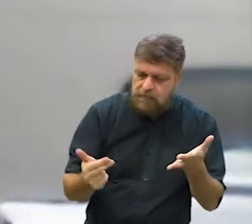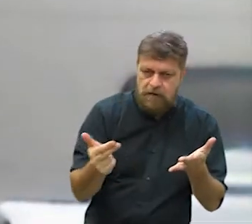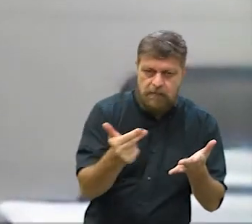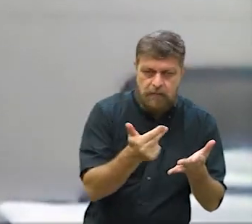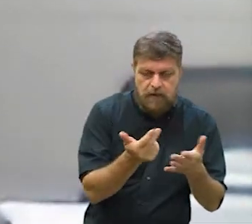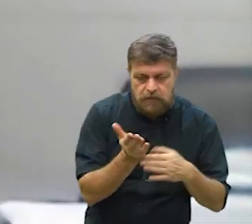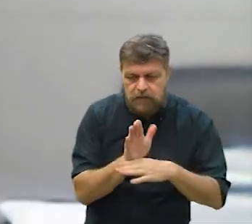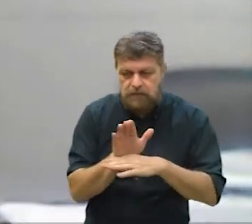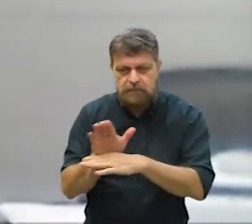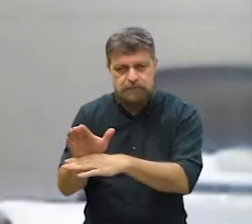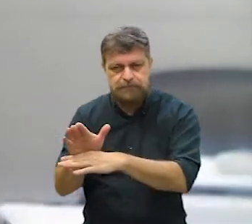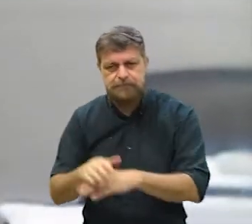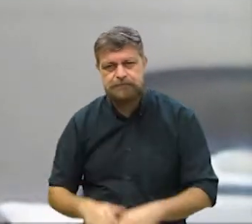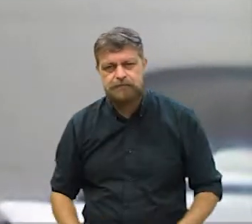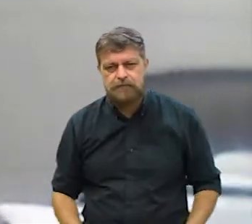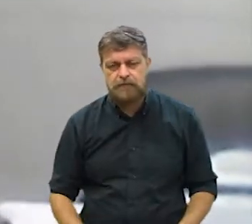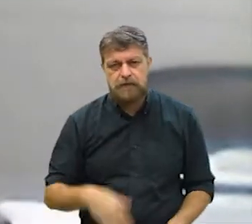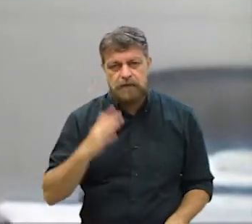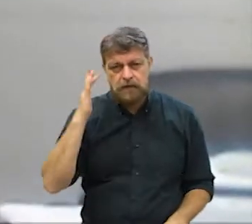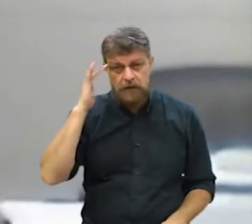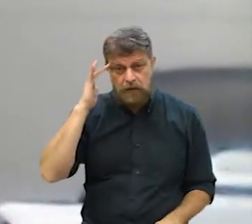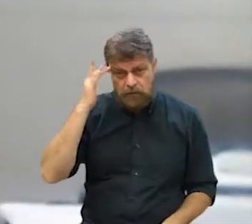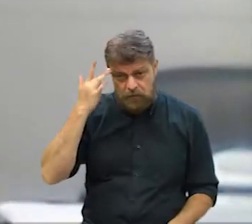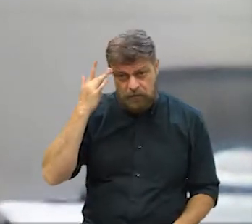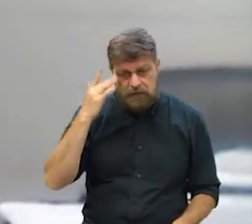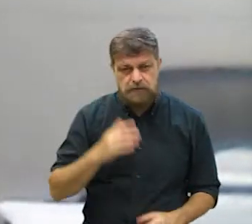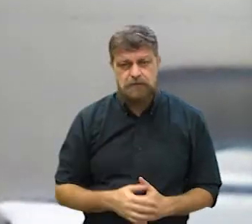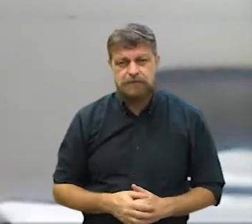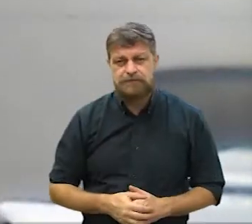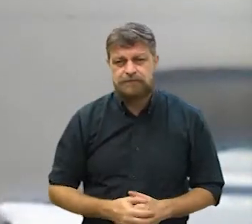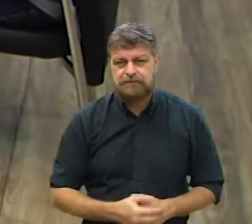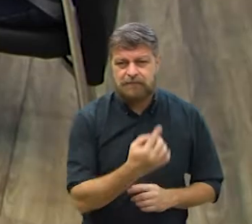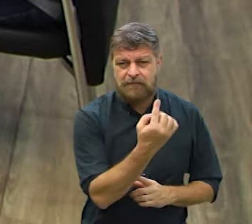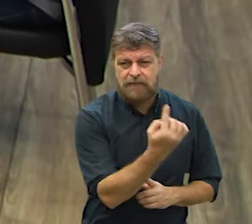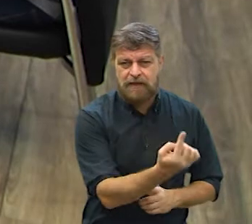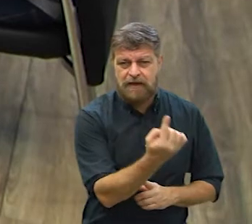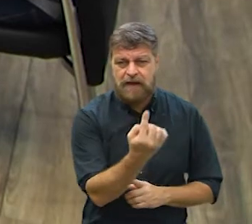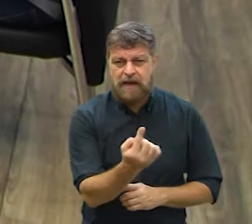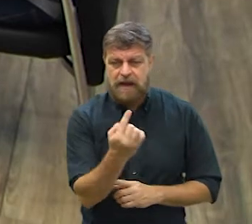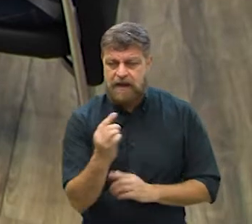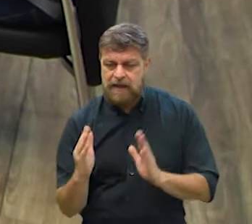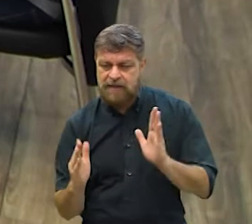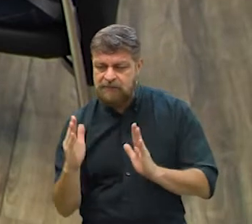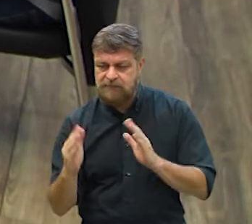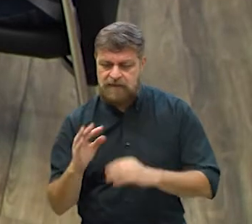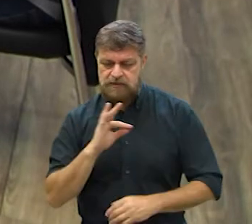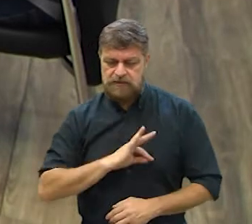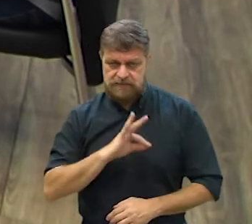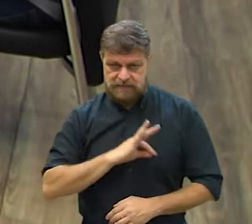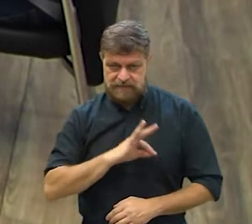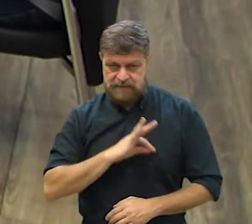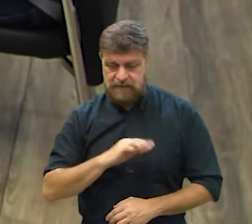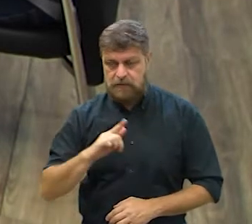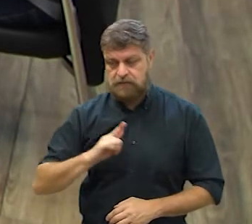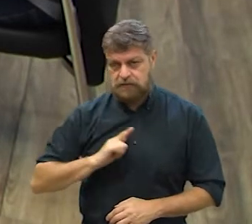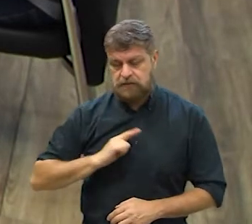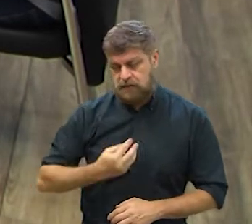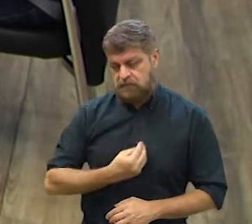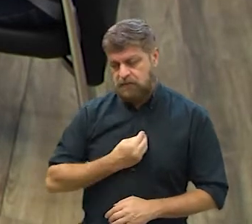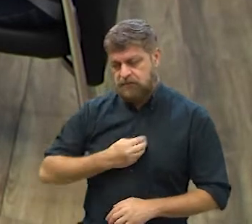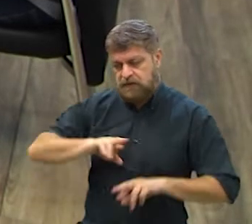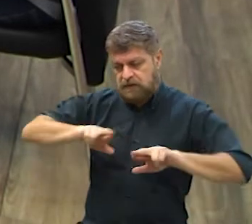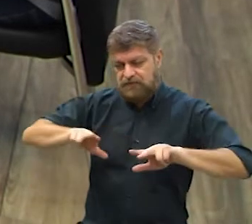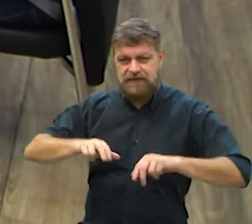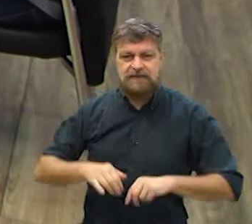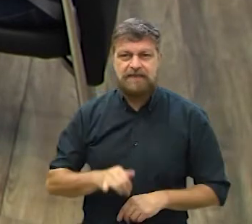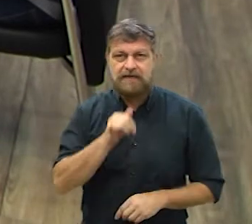né? E viabilizar. Eu acho que cada faixa tem uma realidade, né? O